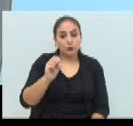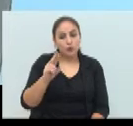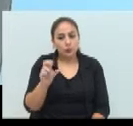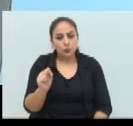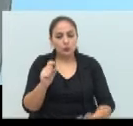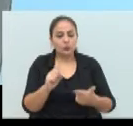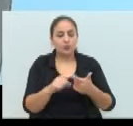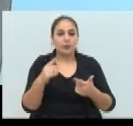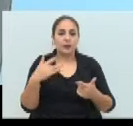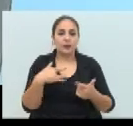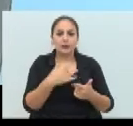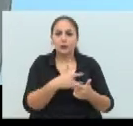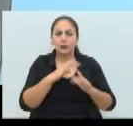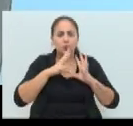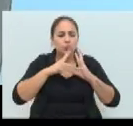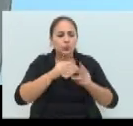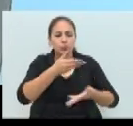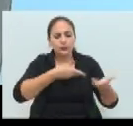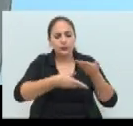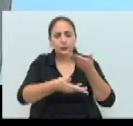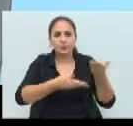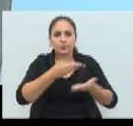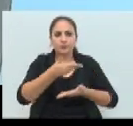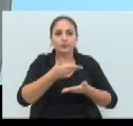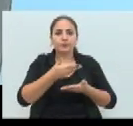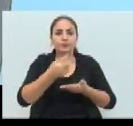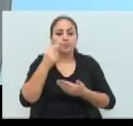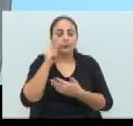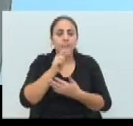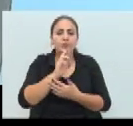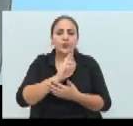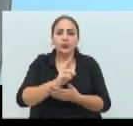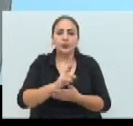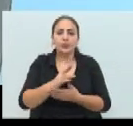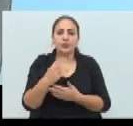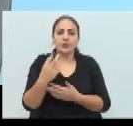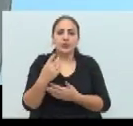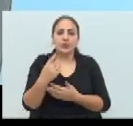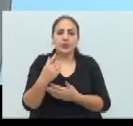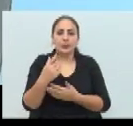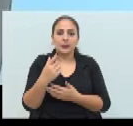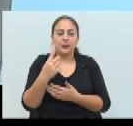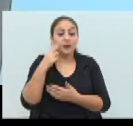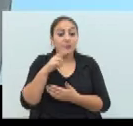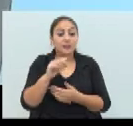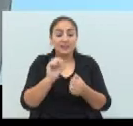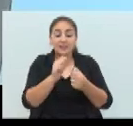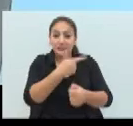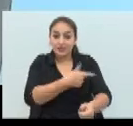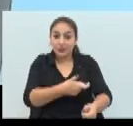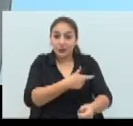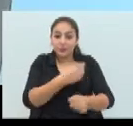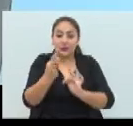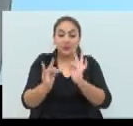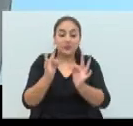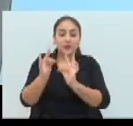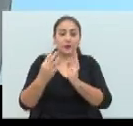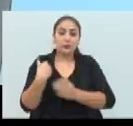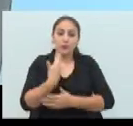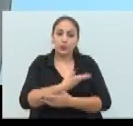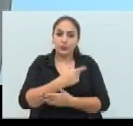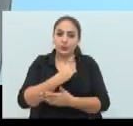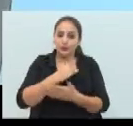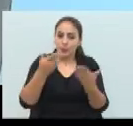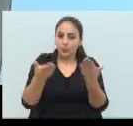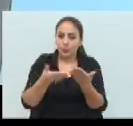suplementar, de toda essa parte dinâmica de atendimento, de diagnóstico, de exames de imagem, de tratamento. Hoje